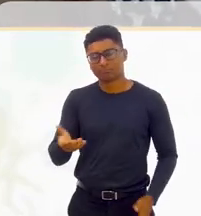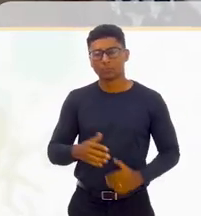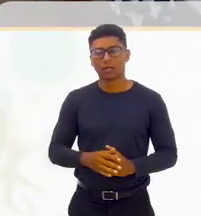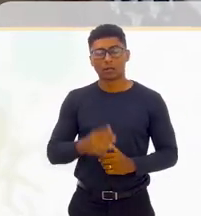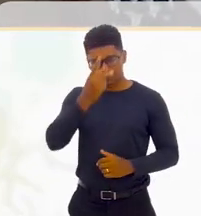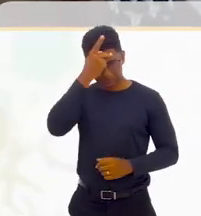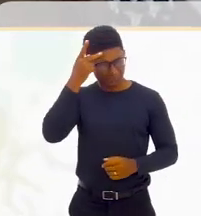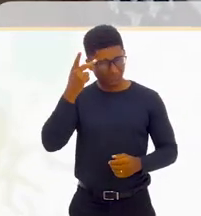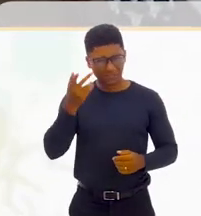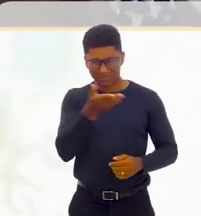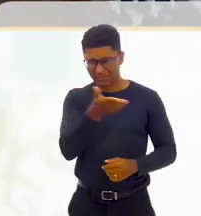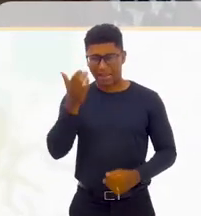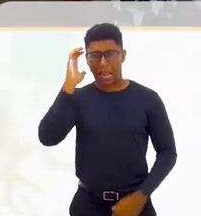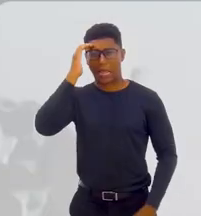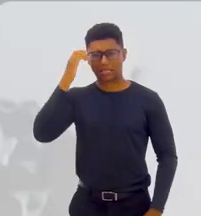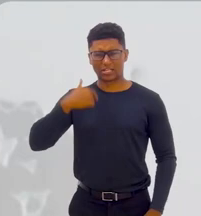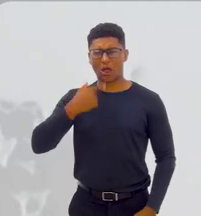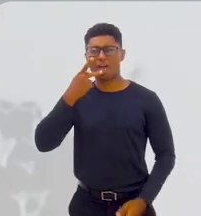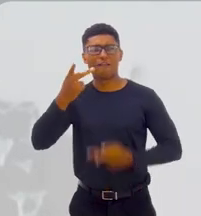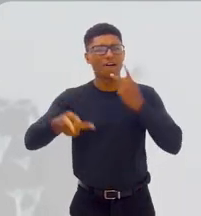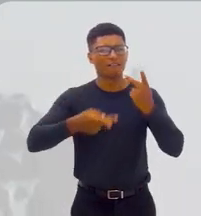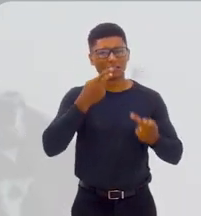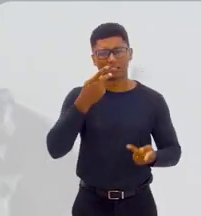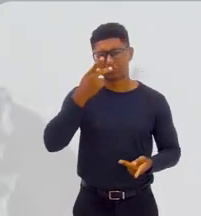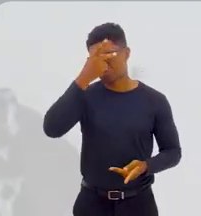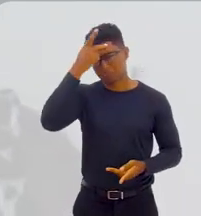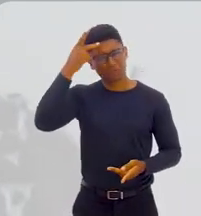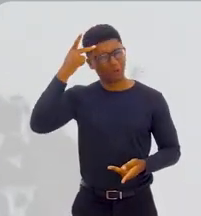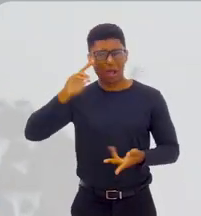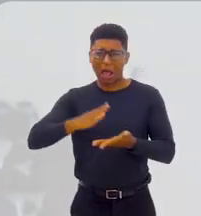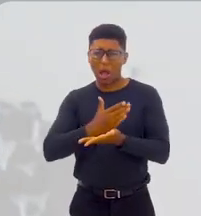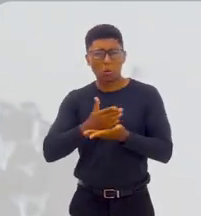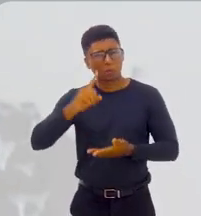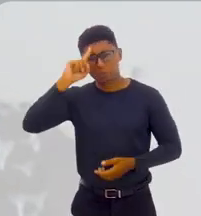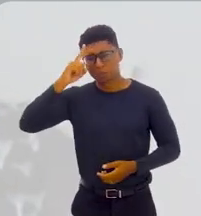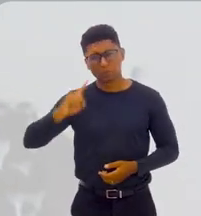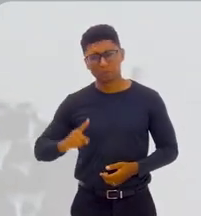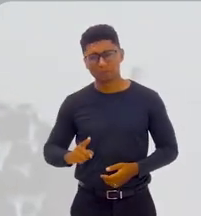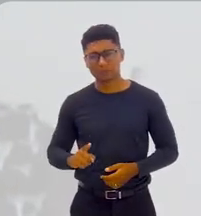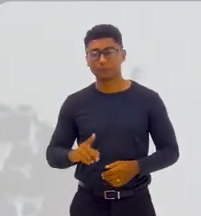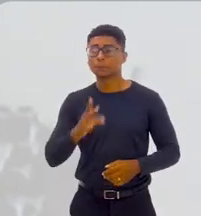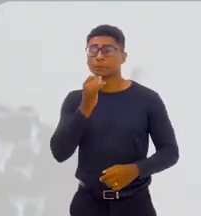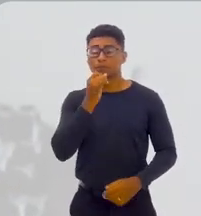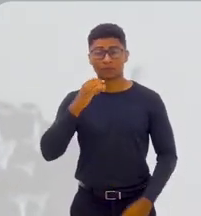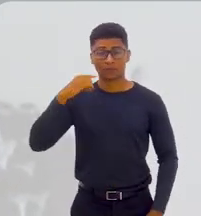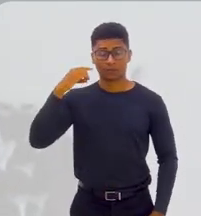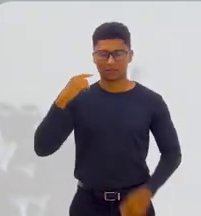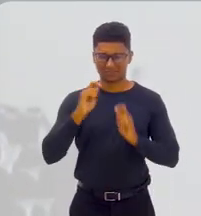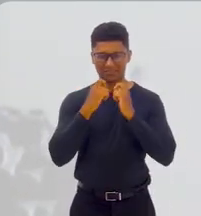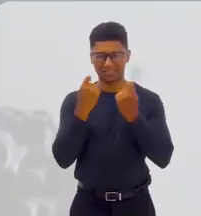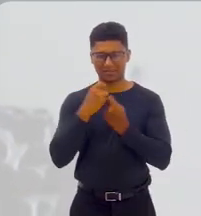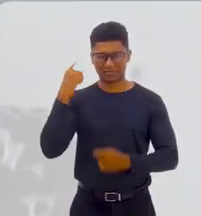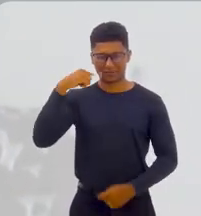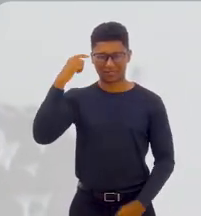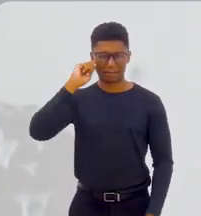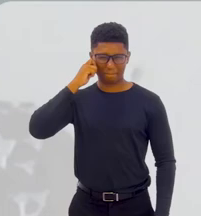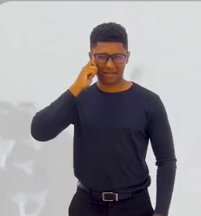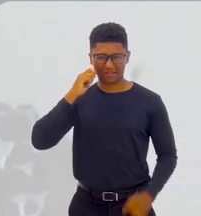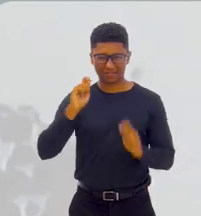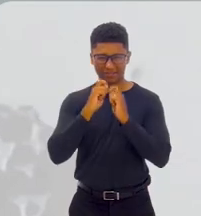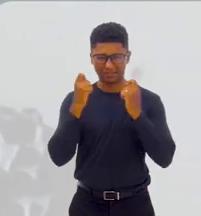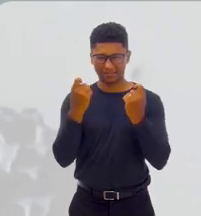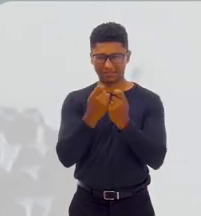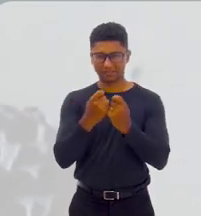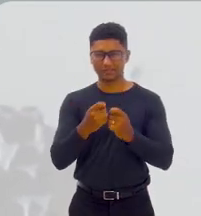mundo entende o que eu estou falando. Mas eu também não espero que todas as pessoas entendam, né? Porque, por exemplo, na Advocacia Preta Carioca, nós